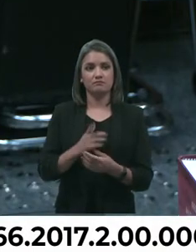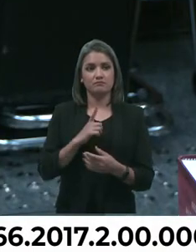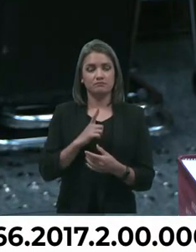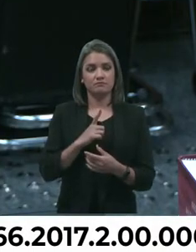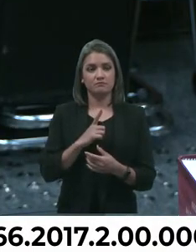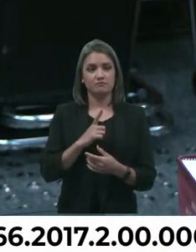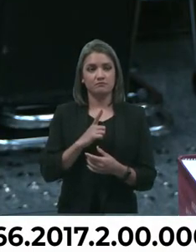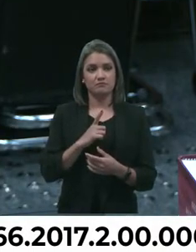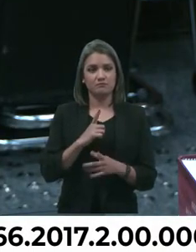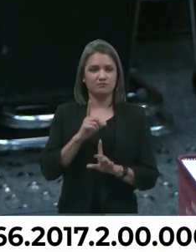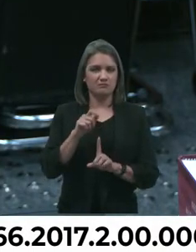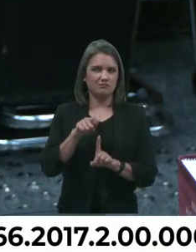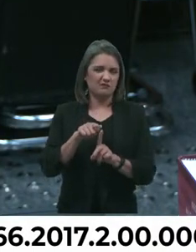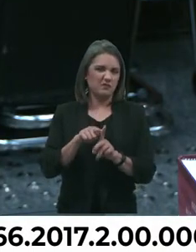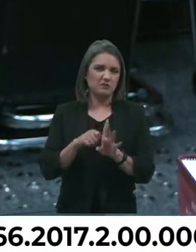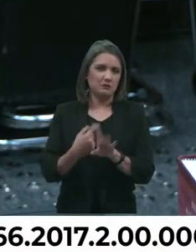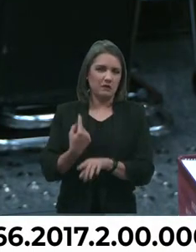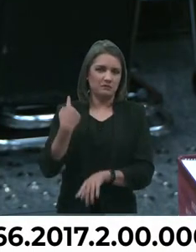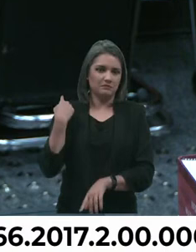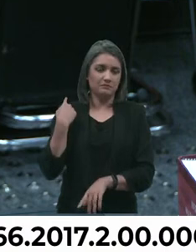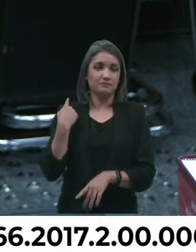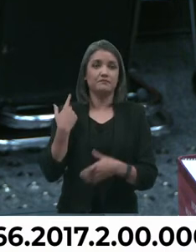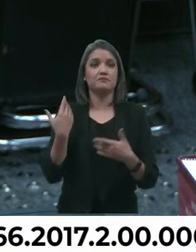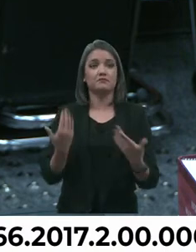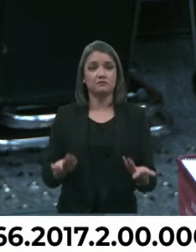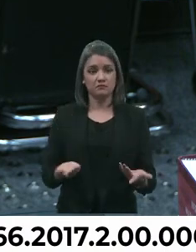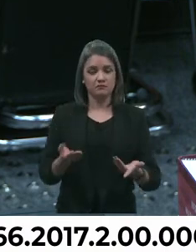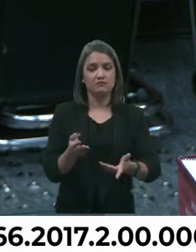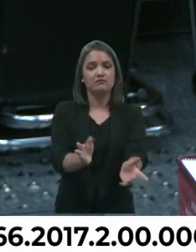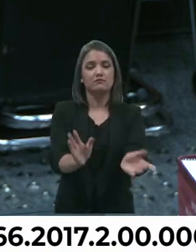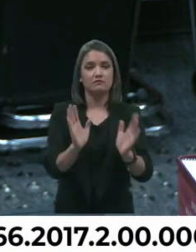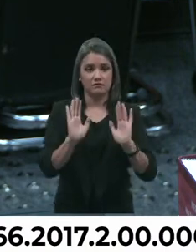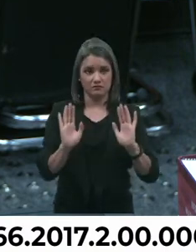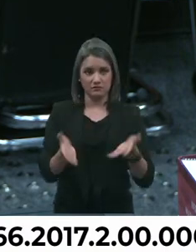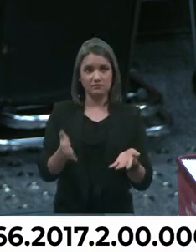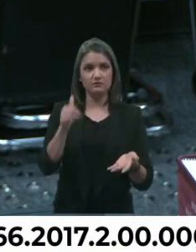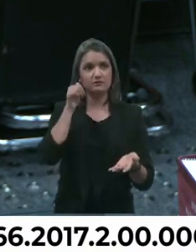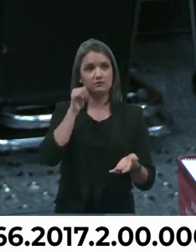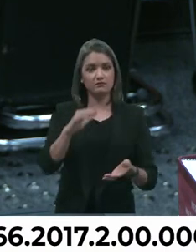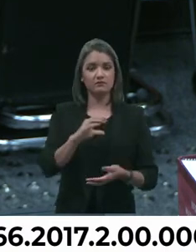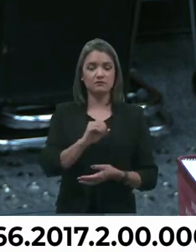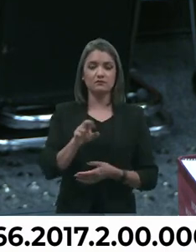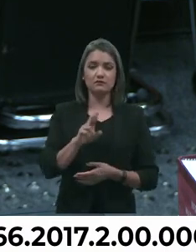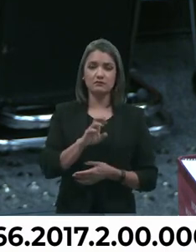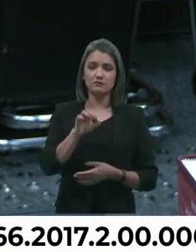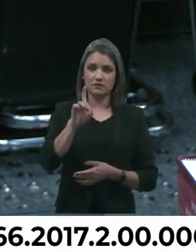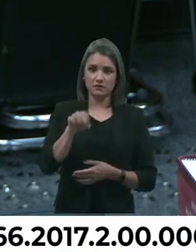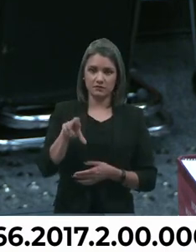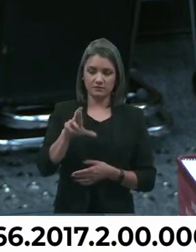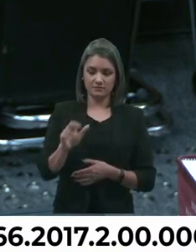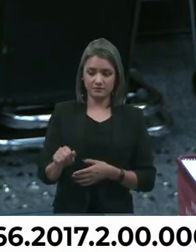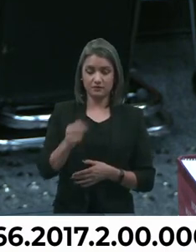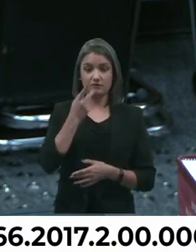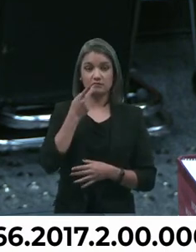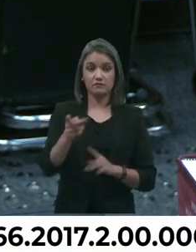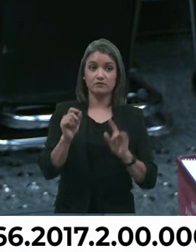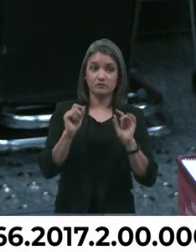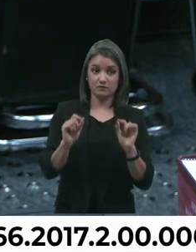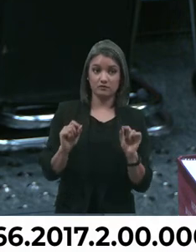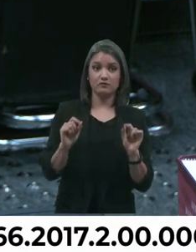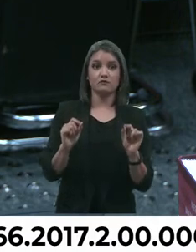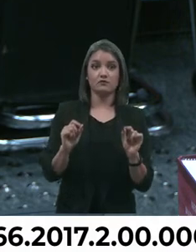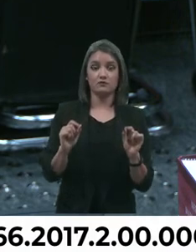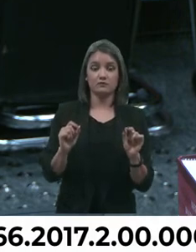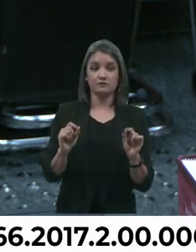ocorrida há alguns meses atrás. E havia sido lançado pela senhora corregedora, defendendo a tese, da qual